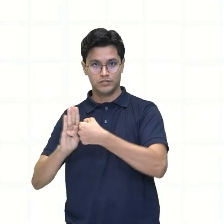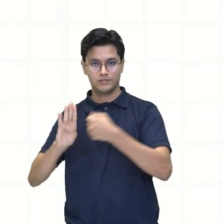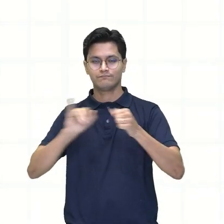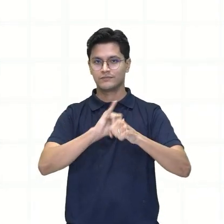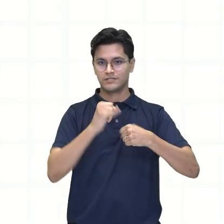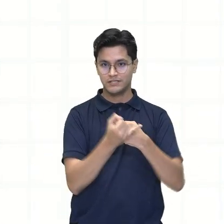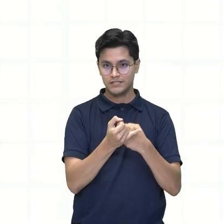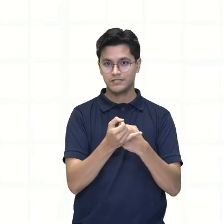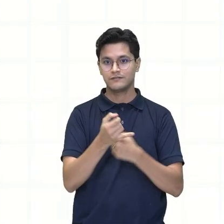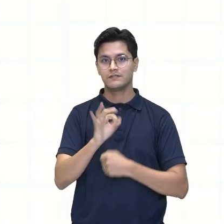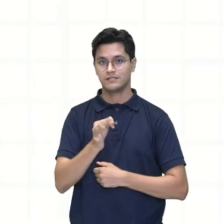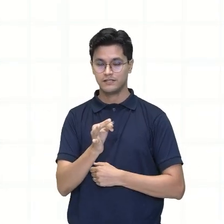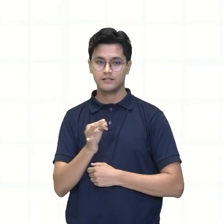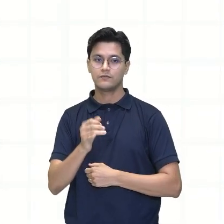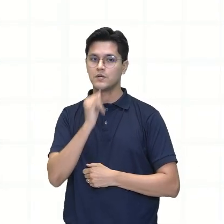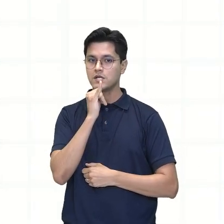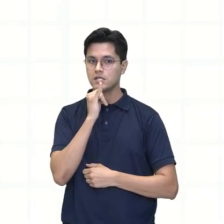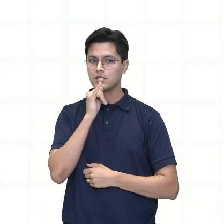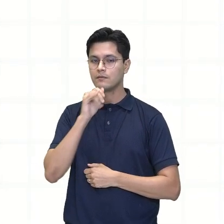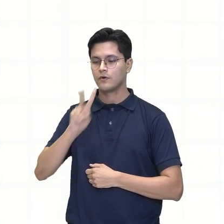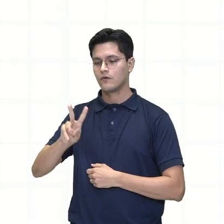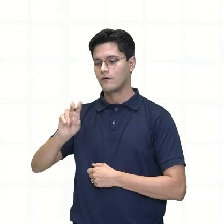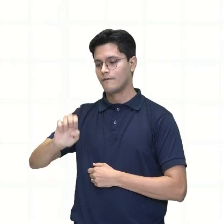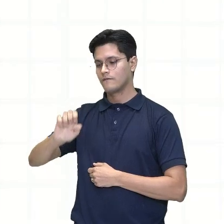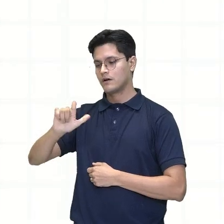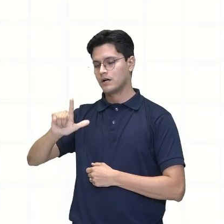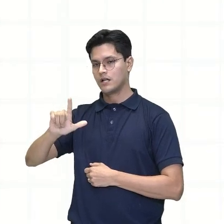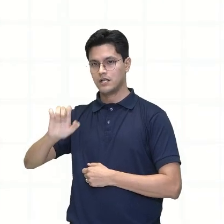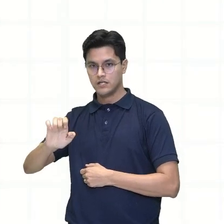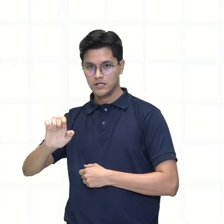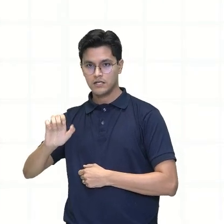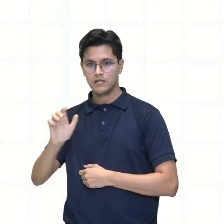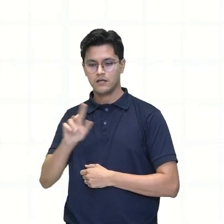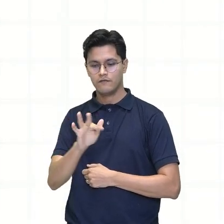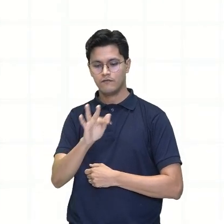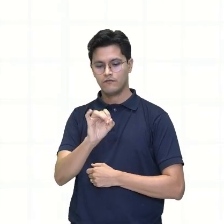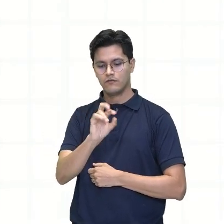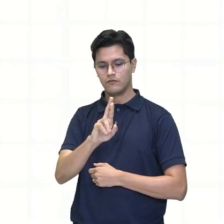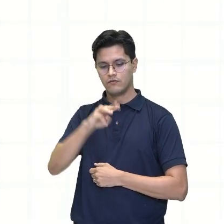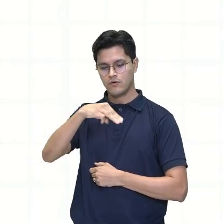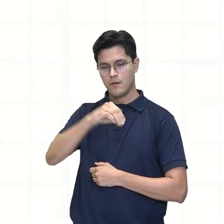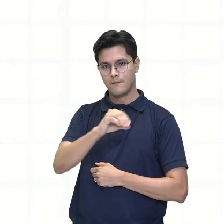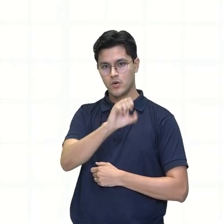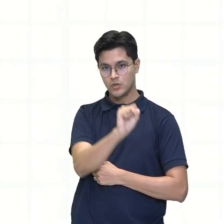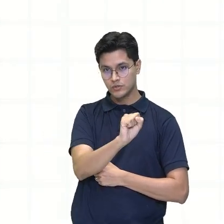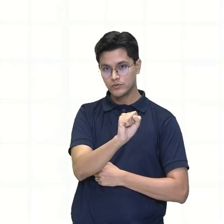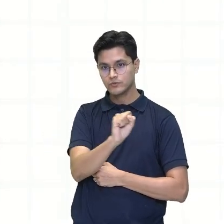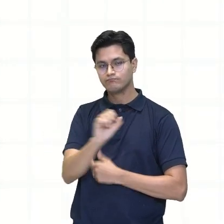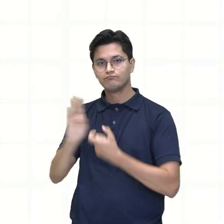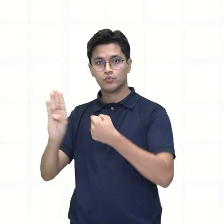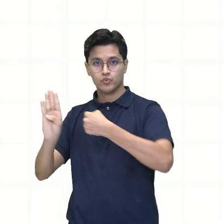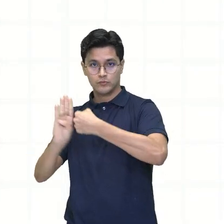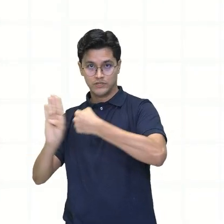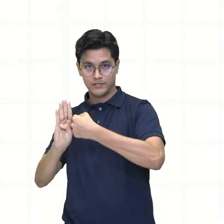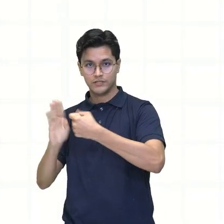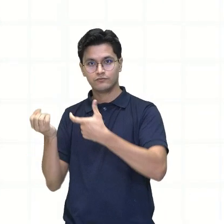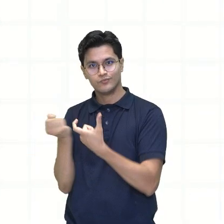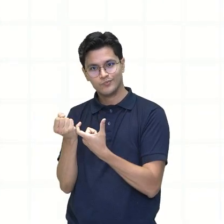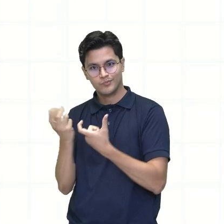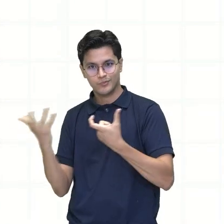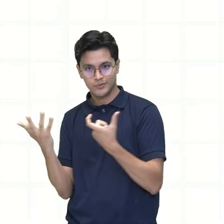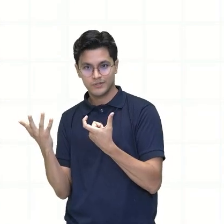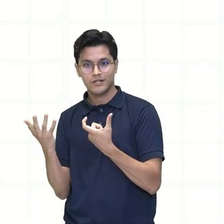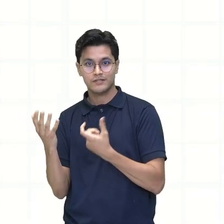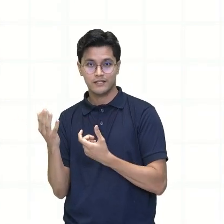formoso, singular. Eu vou passar pro plural, vales formosos. Perceba que está no plural, né? É